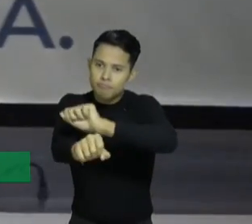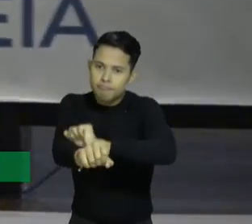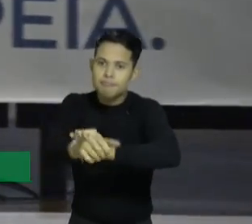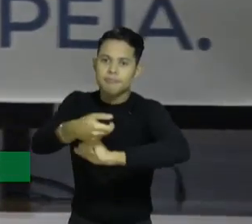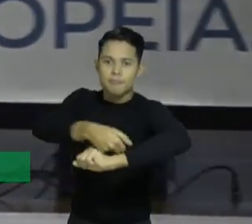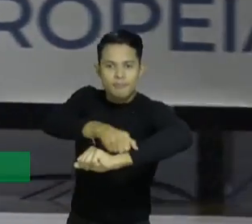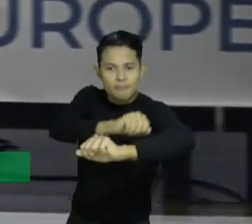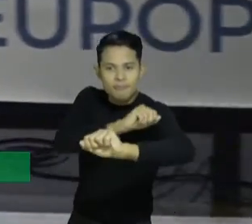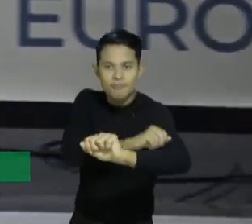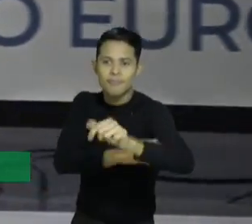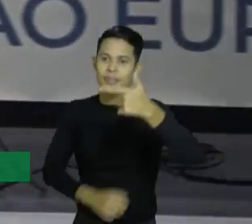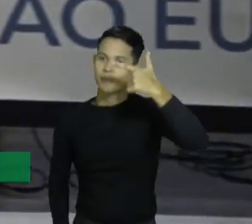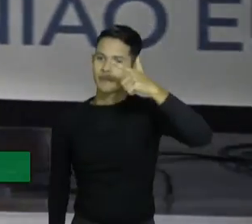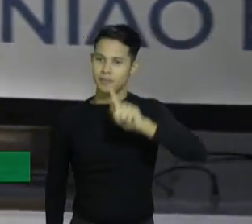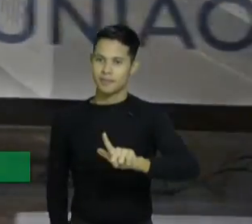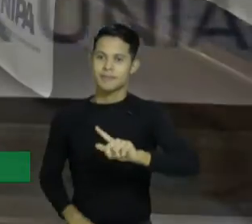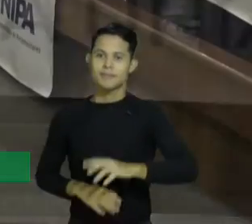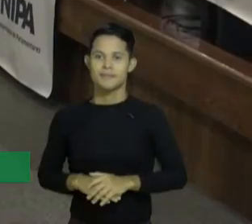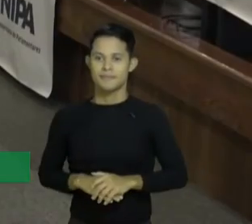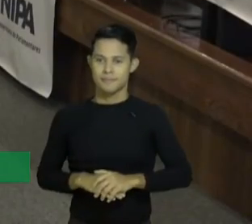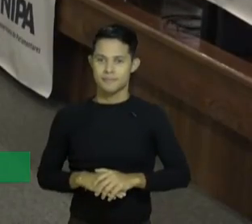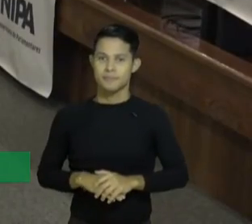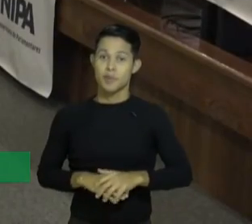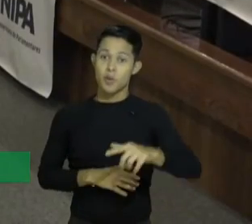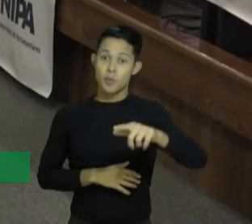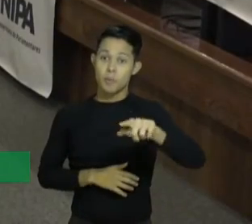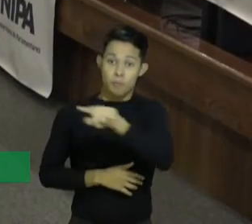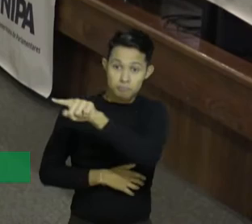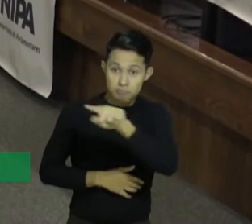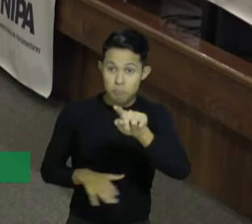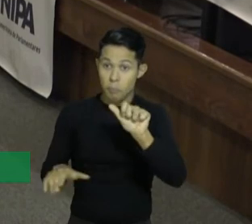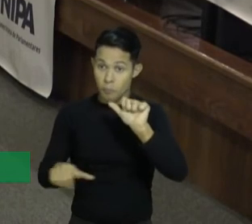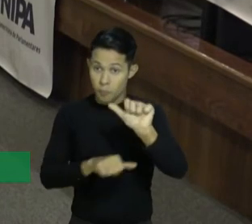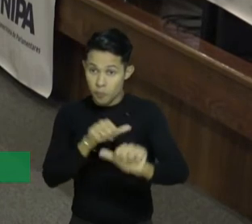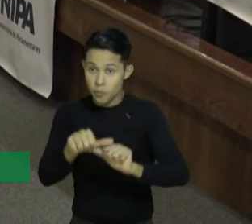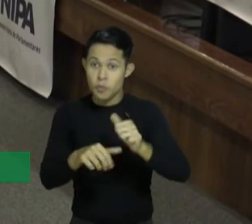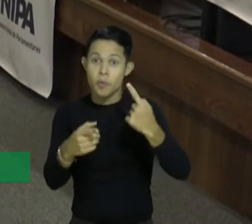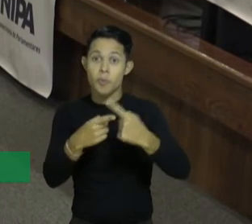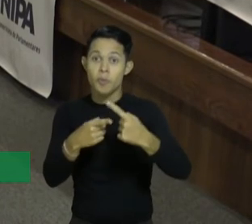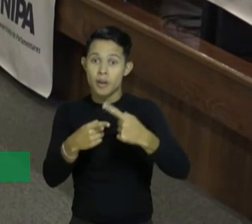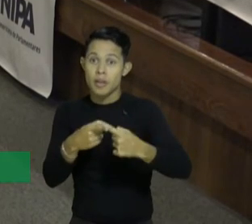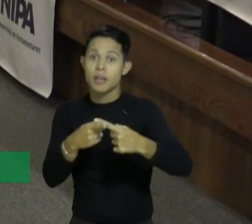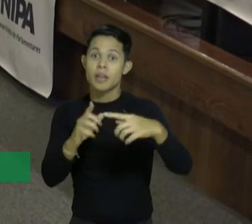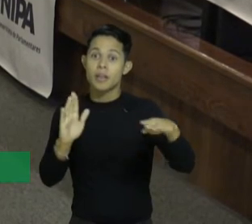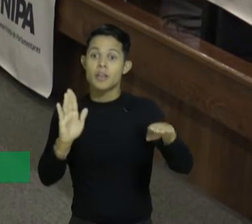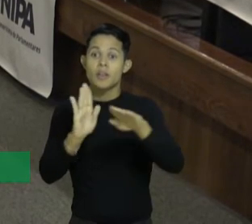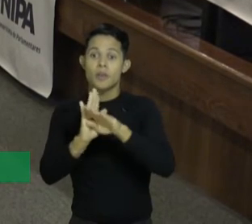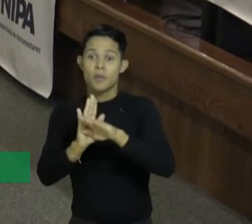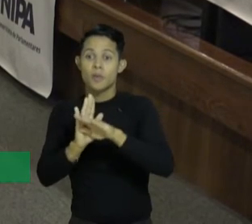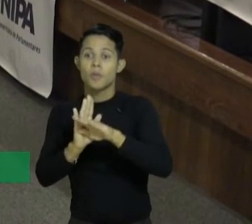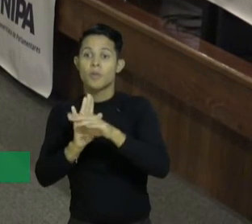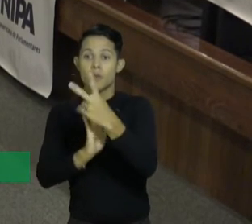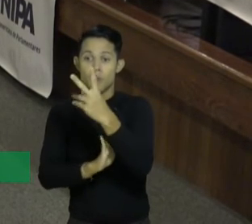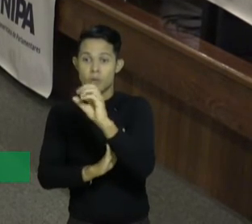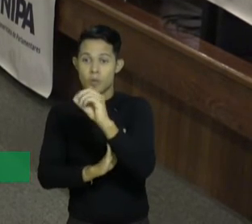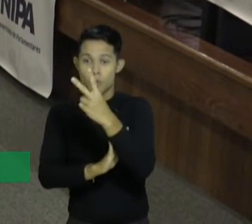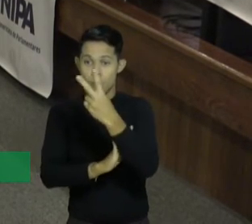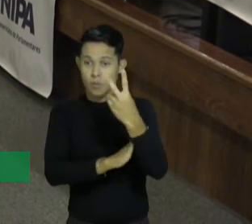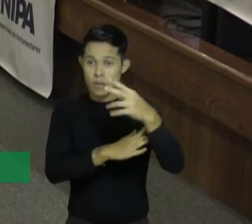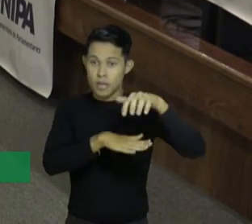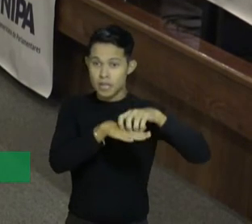colhemos os frutos disso porque Chegamos em 22 a exportar suínos para